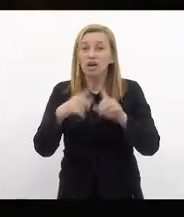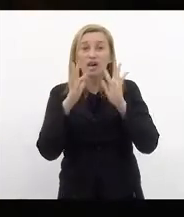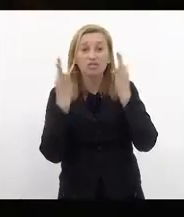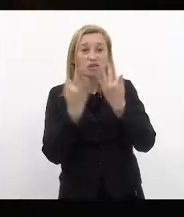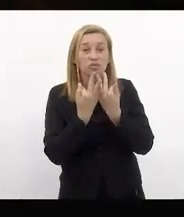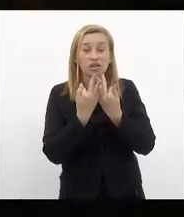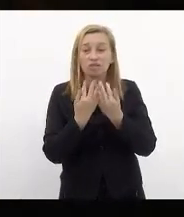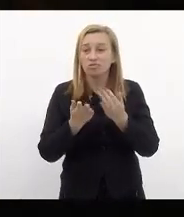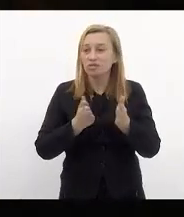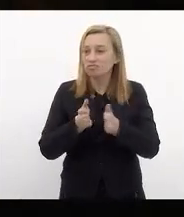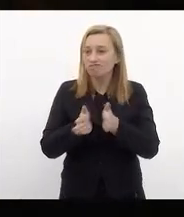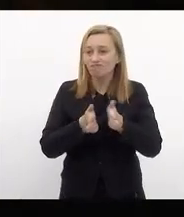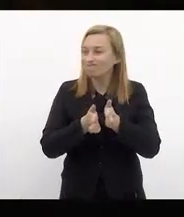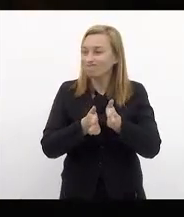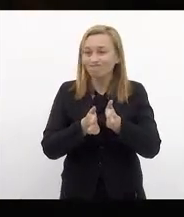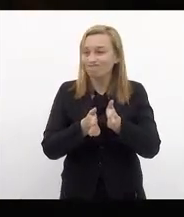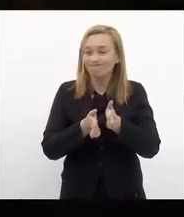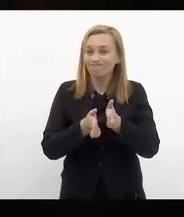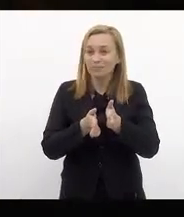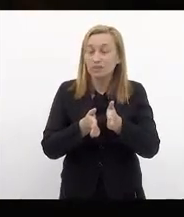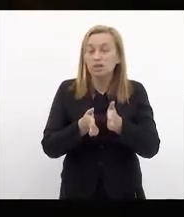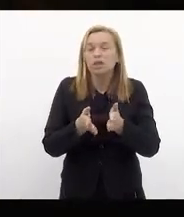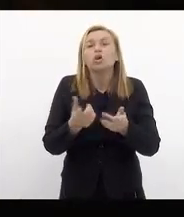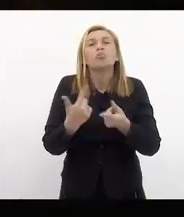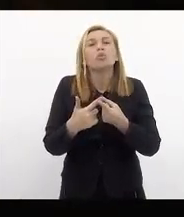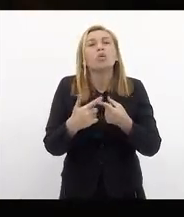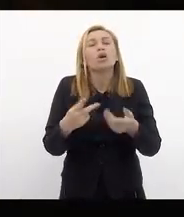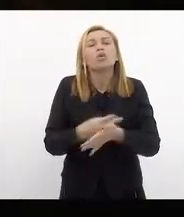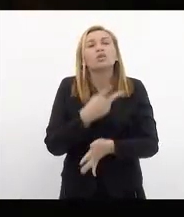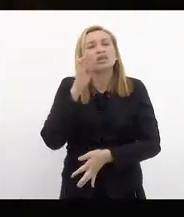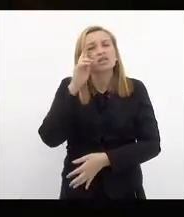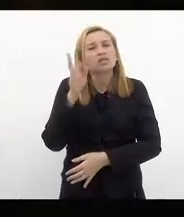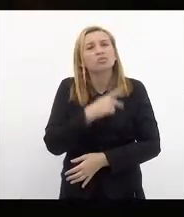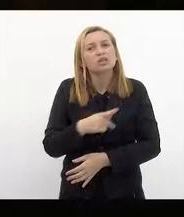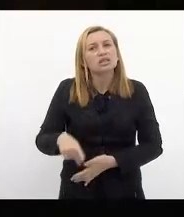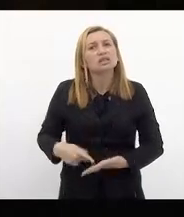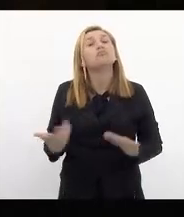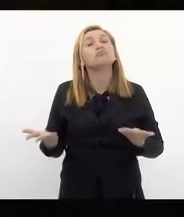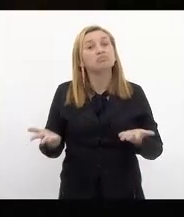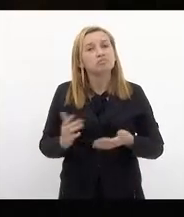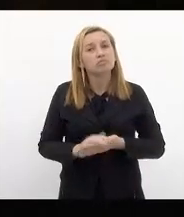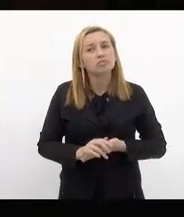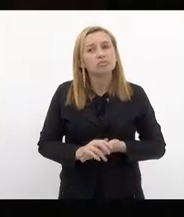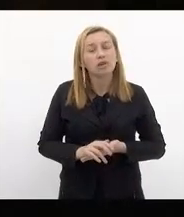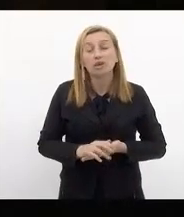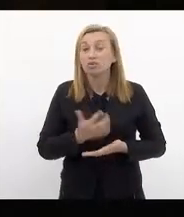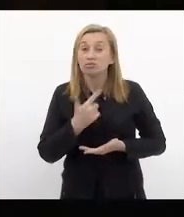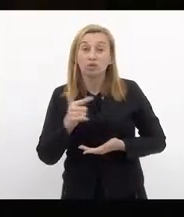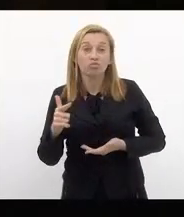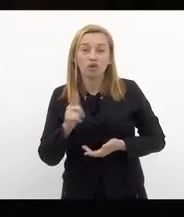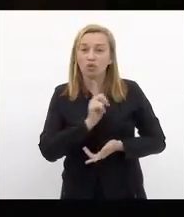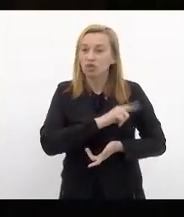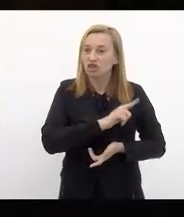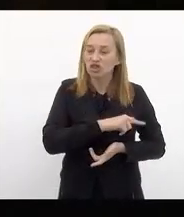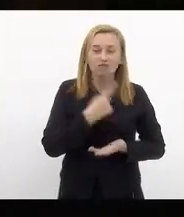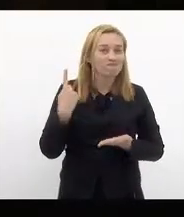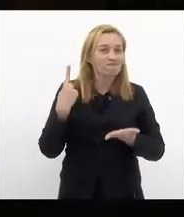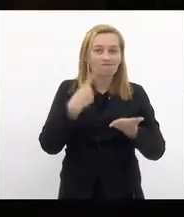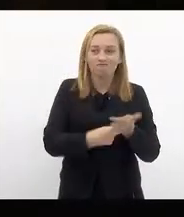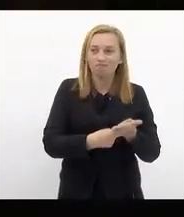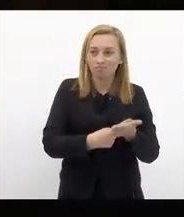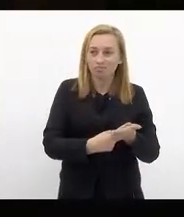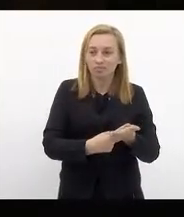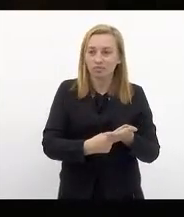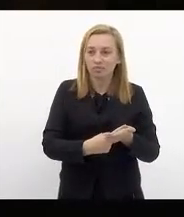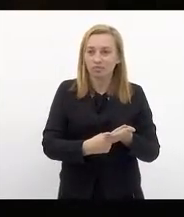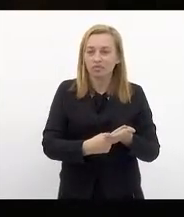tendo acesso. Por que que isso acontece, senhora presidenta? Porque não há uma gestão comprometida em matar